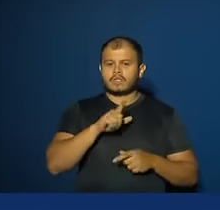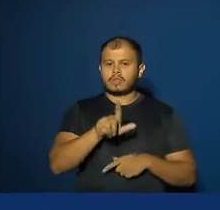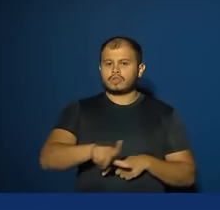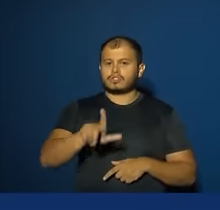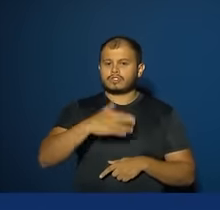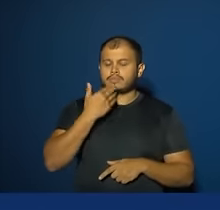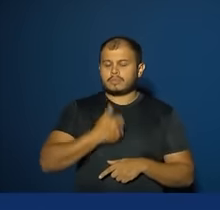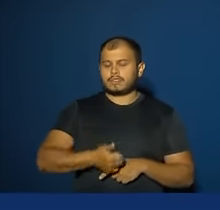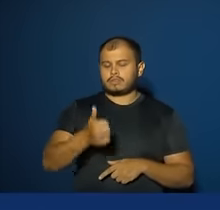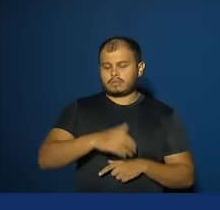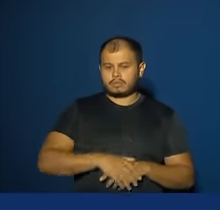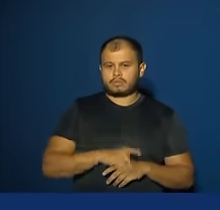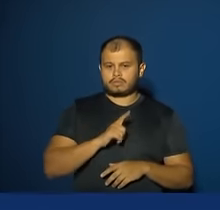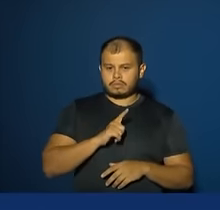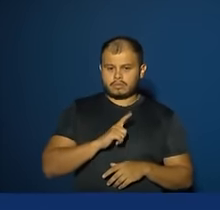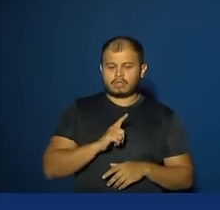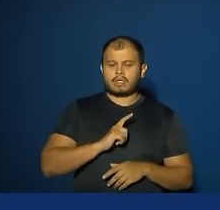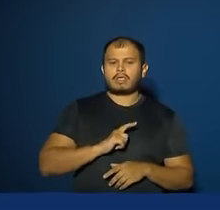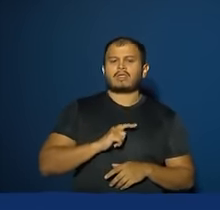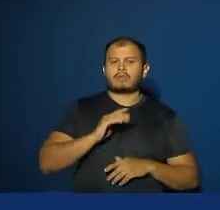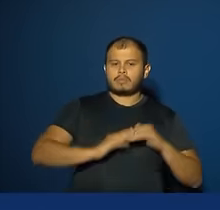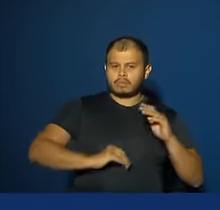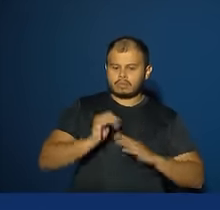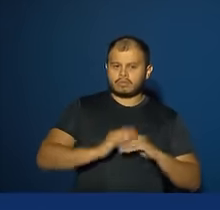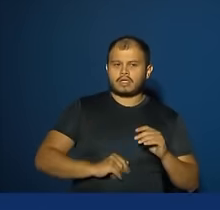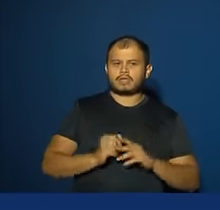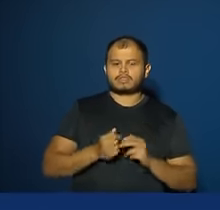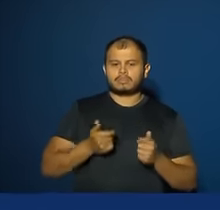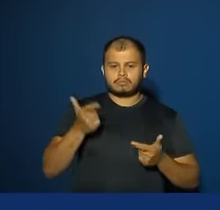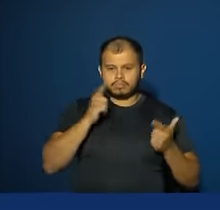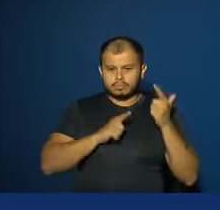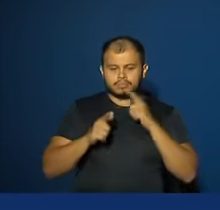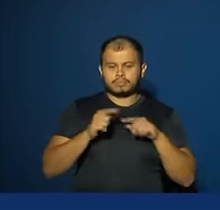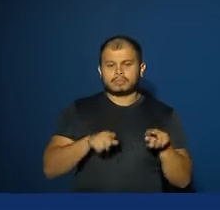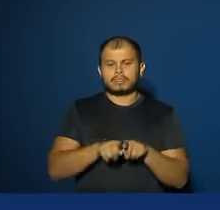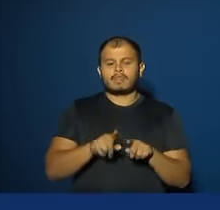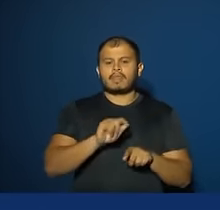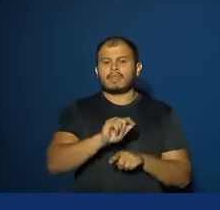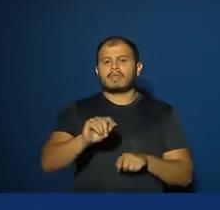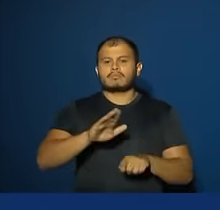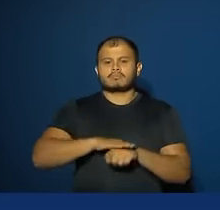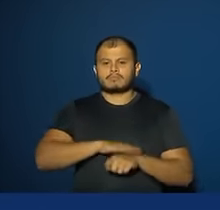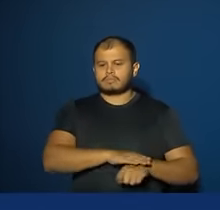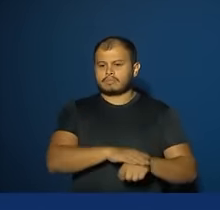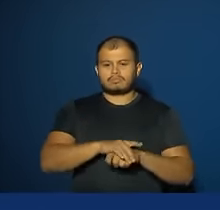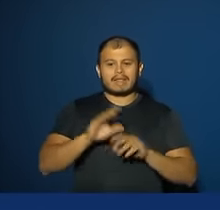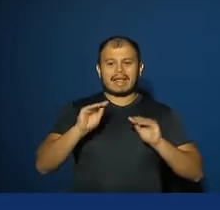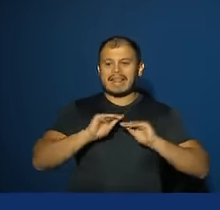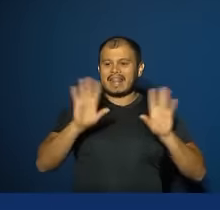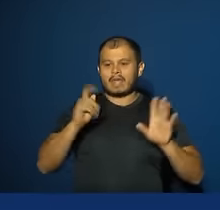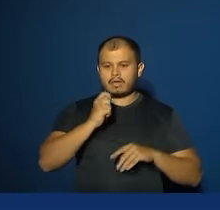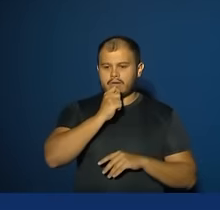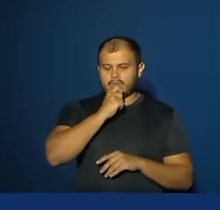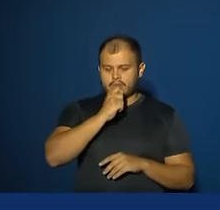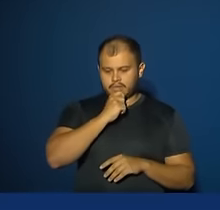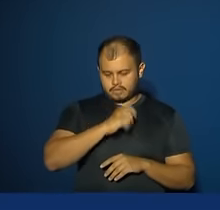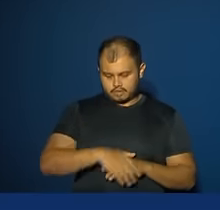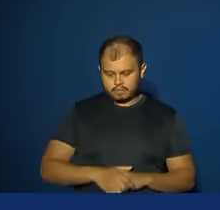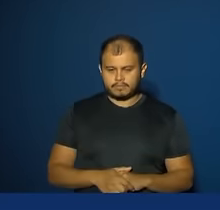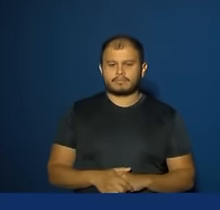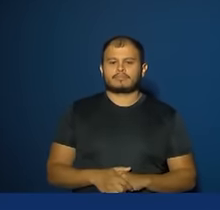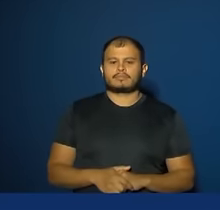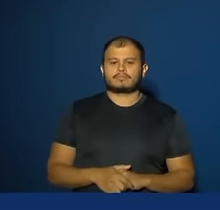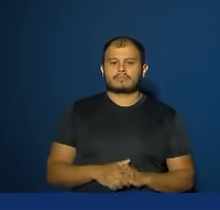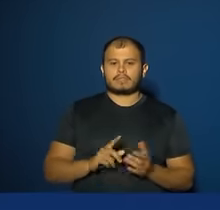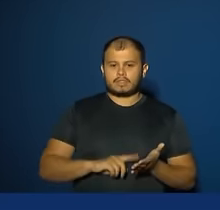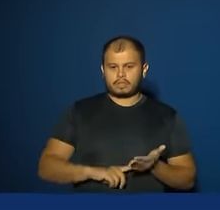Então, tem um aspecto positivo em ganho de produtividade, em eficiência. Quem vai capturar isso na cadeia não está tão claro ainda. As empresas